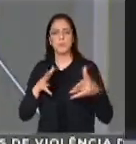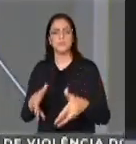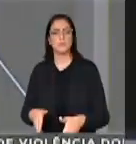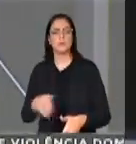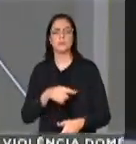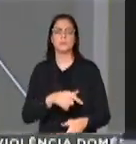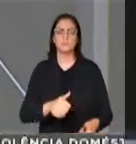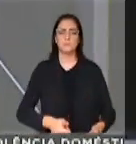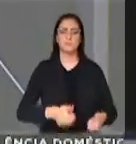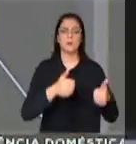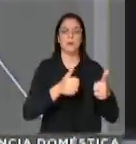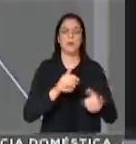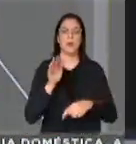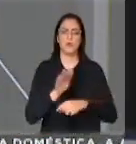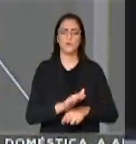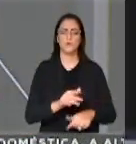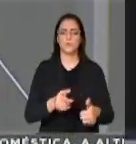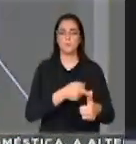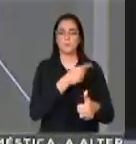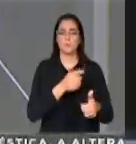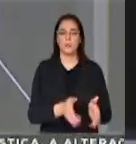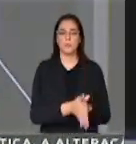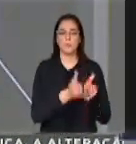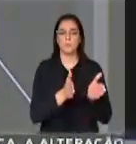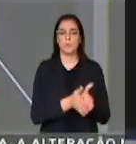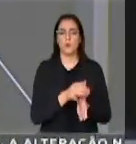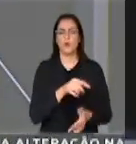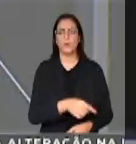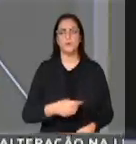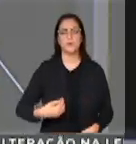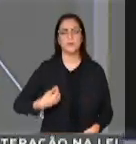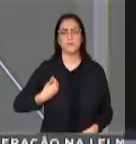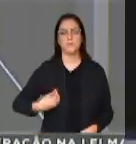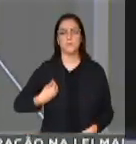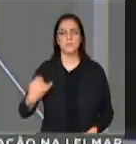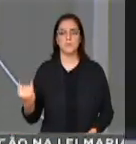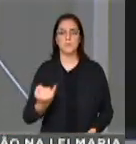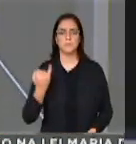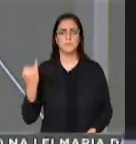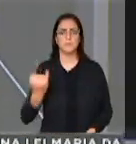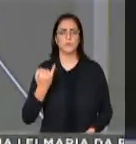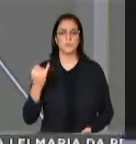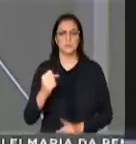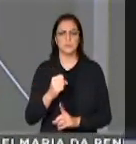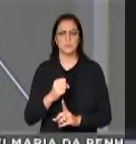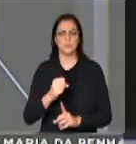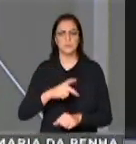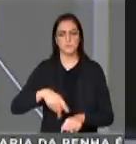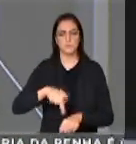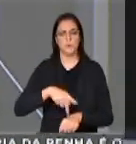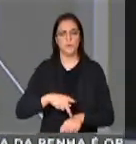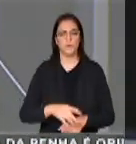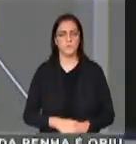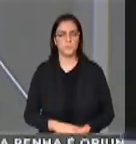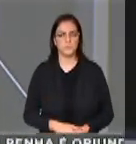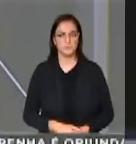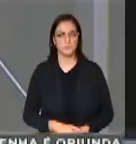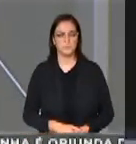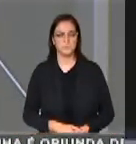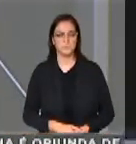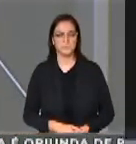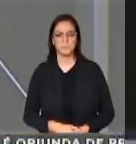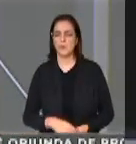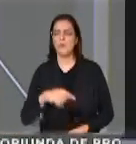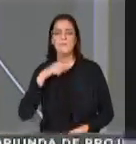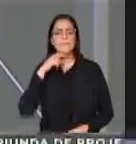primeiro lugar, os pobres, juízes da vida democrática de uma nação. Nenhuma reforma será